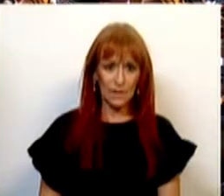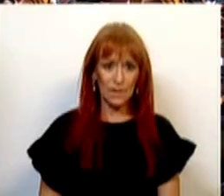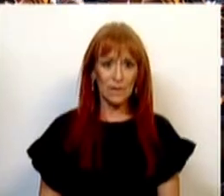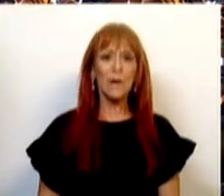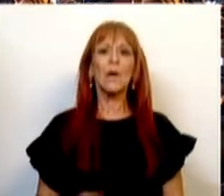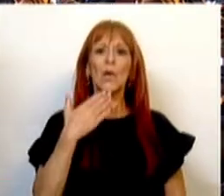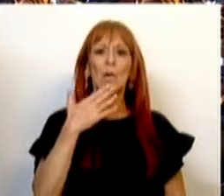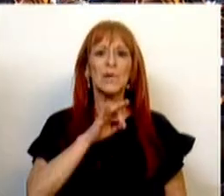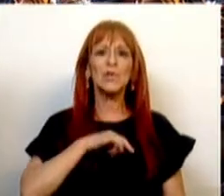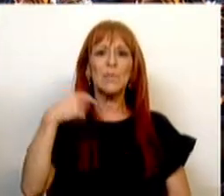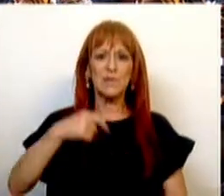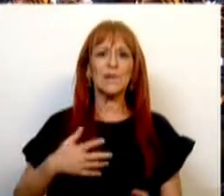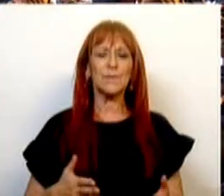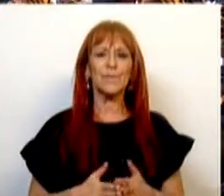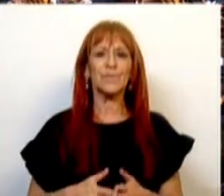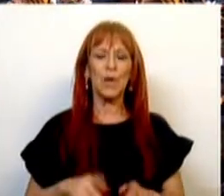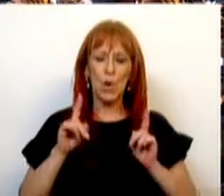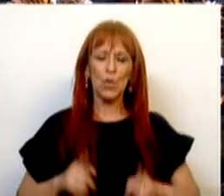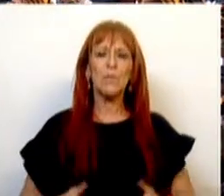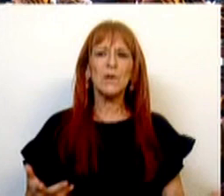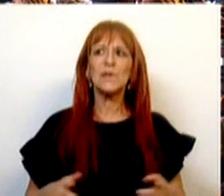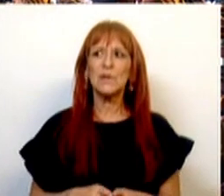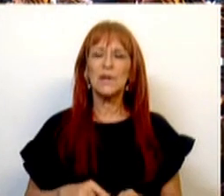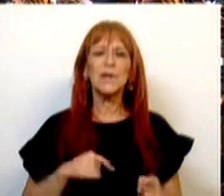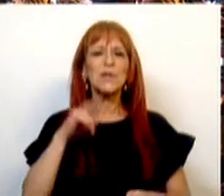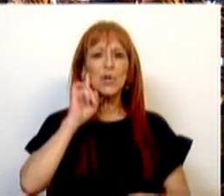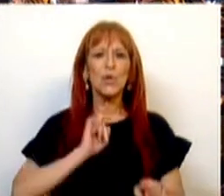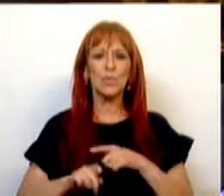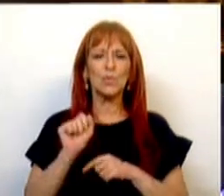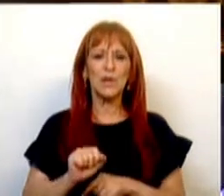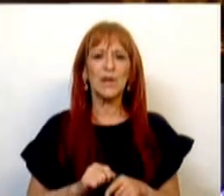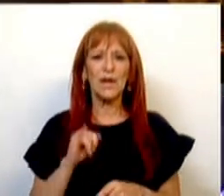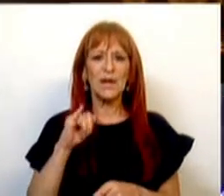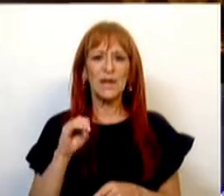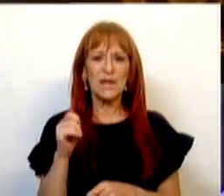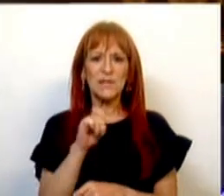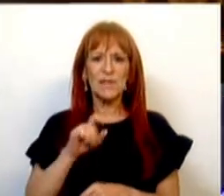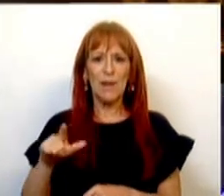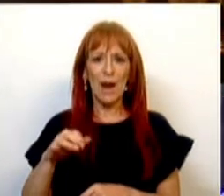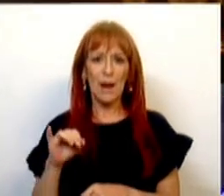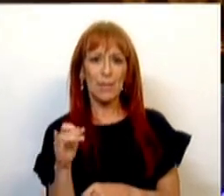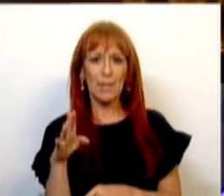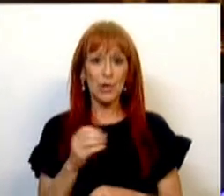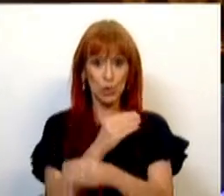Muito obrigado, Sr. Presidente. Começarei por ordem, naturalmente, a Sra. Deputada Isabel Pires, do Bloco de Esquerda.